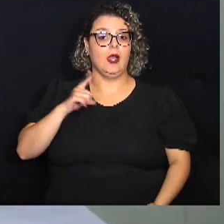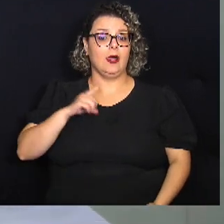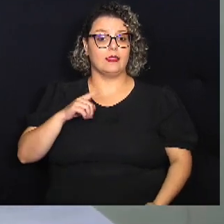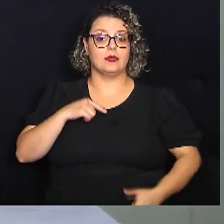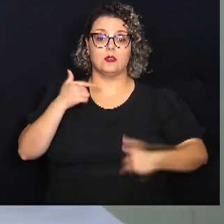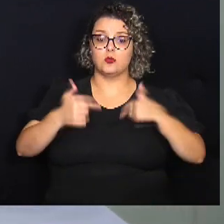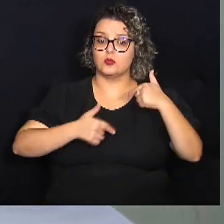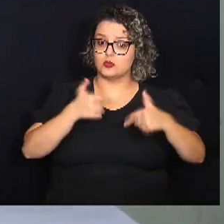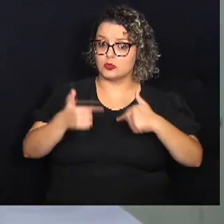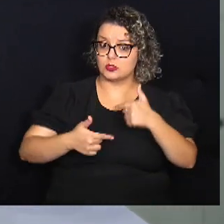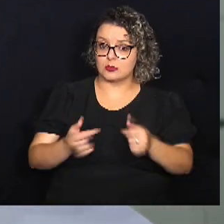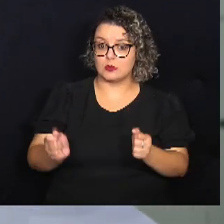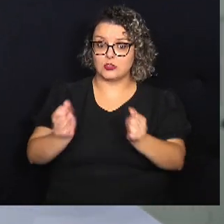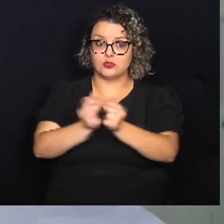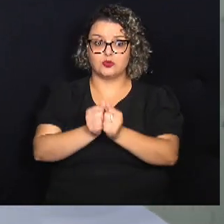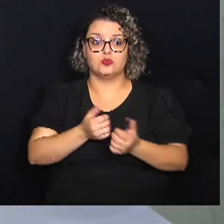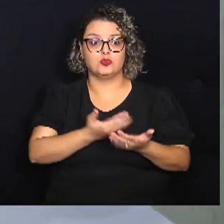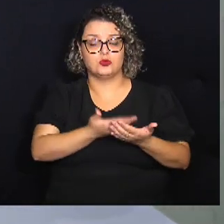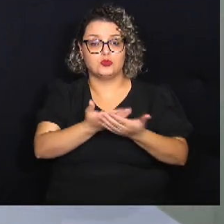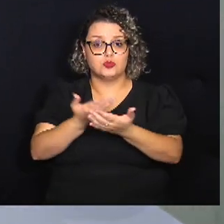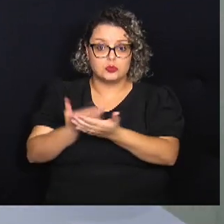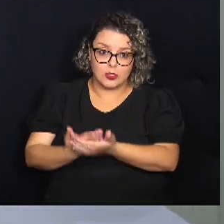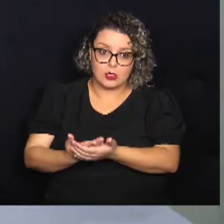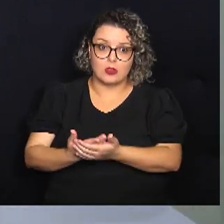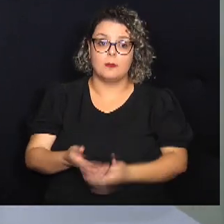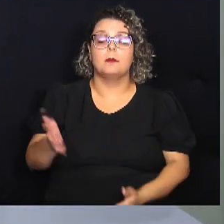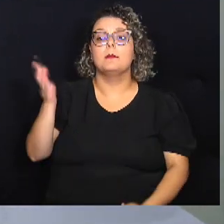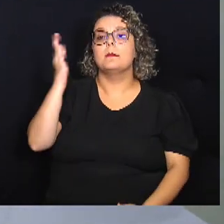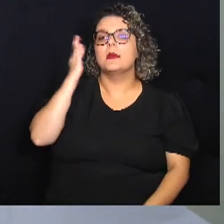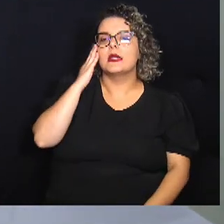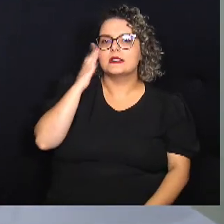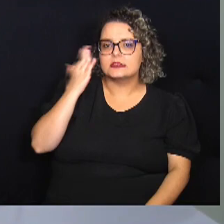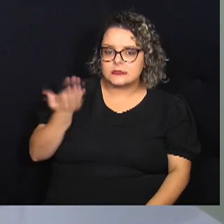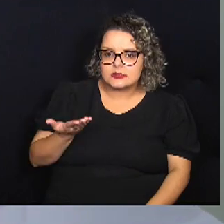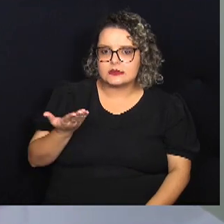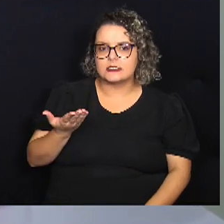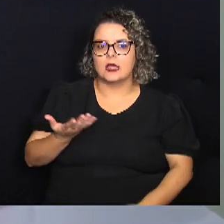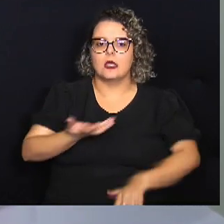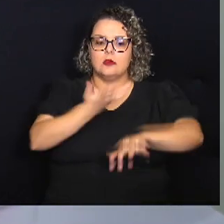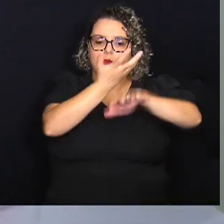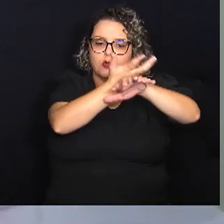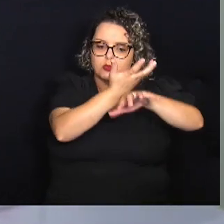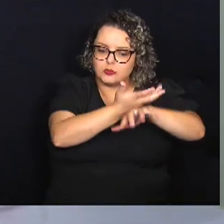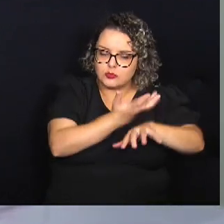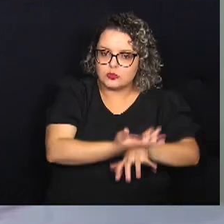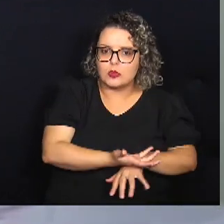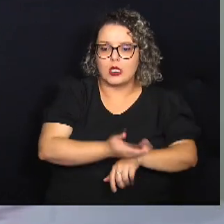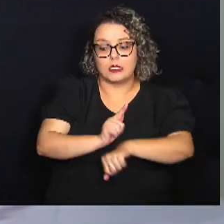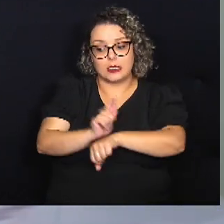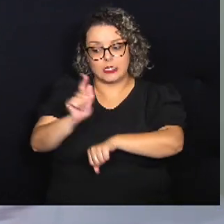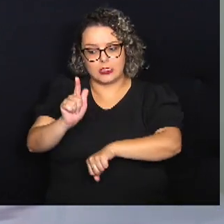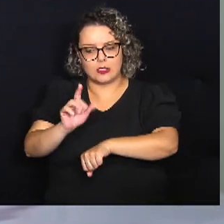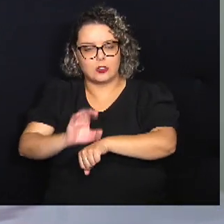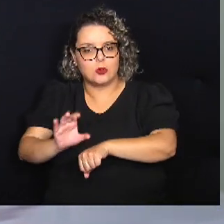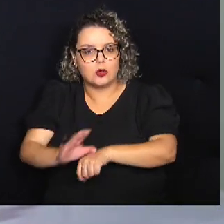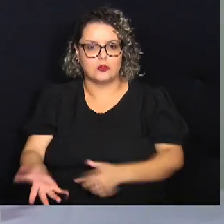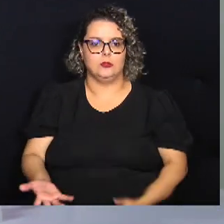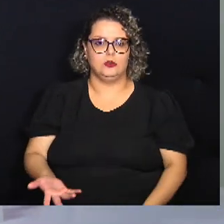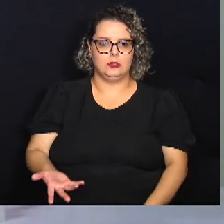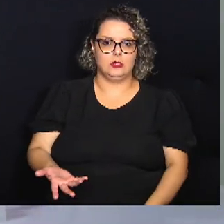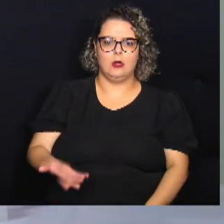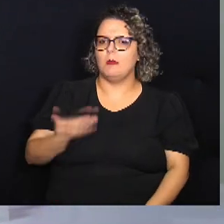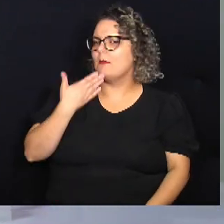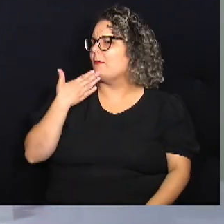trabalho com os estudantes para que eles saiam daquela disciplina, daquele curso, daquela série, muito melhores do que